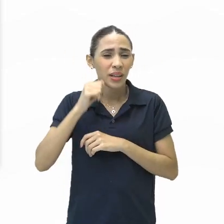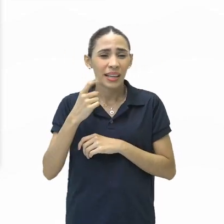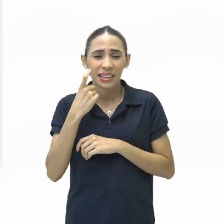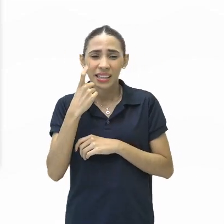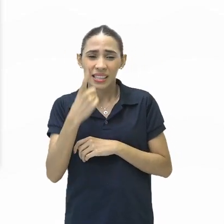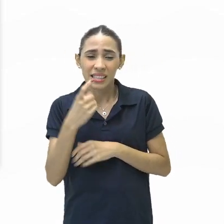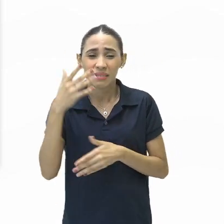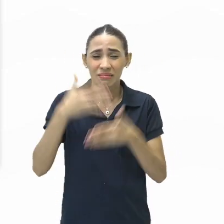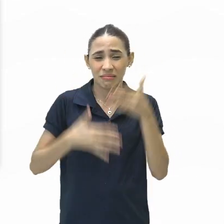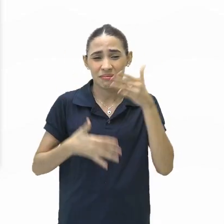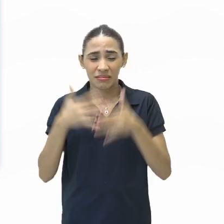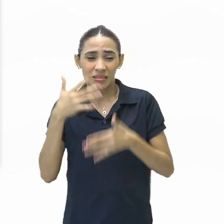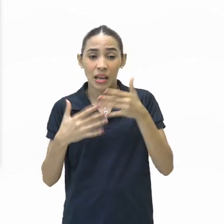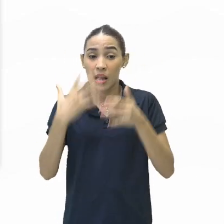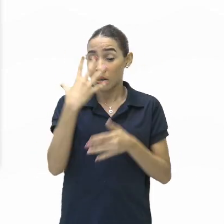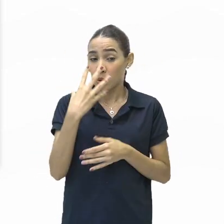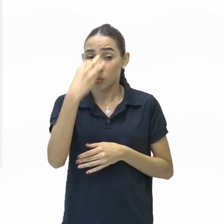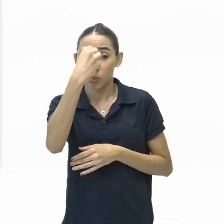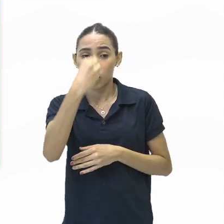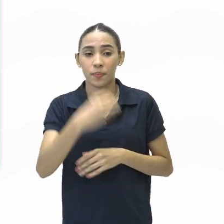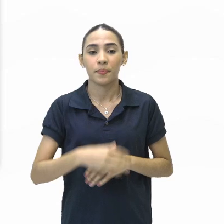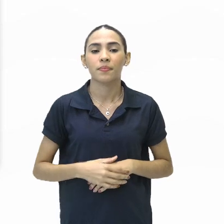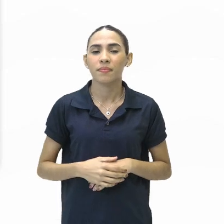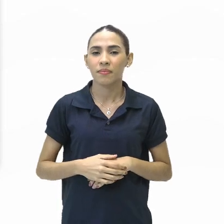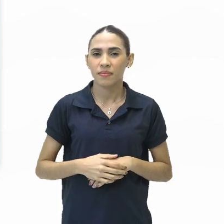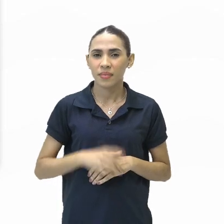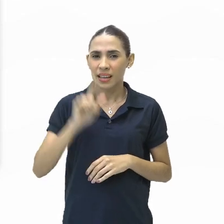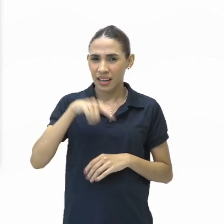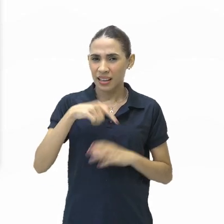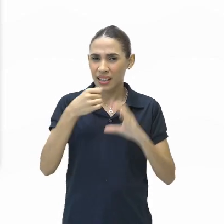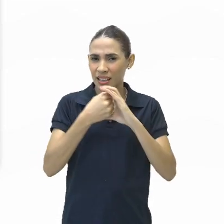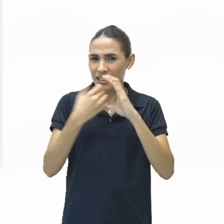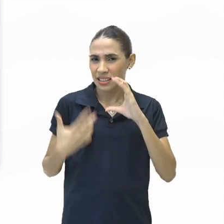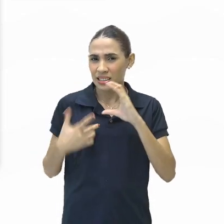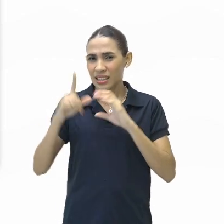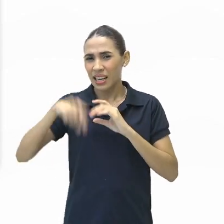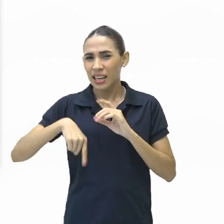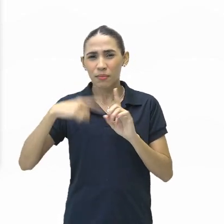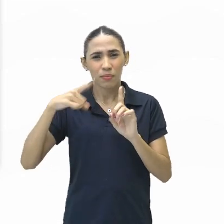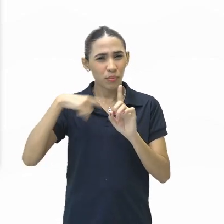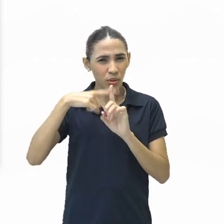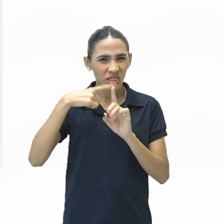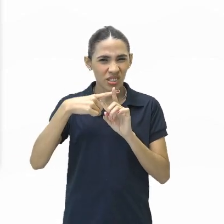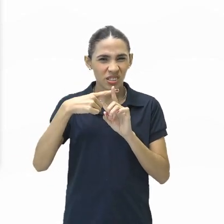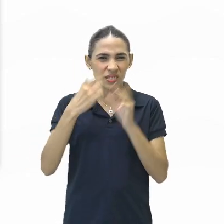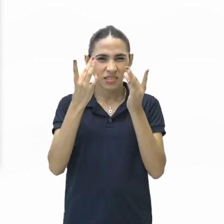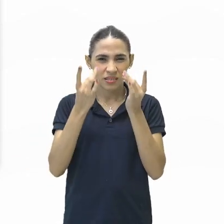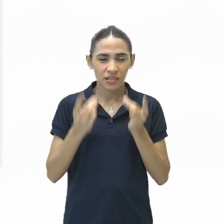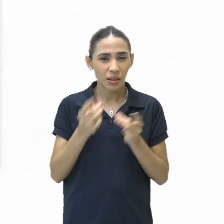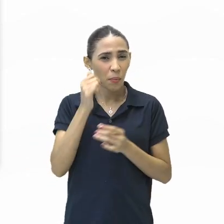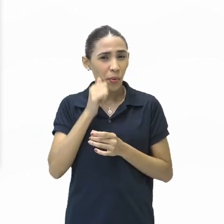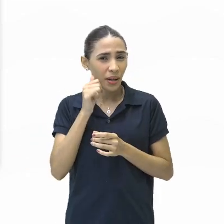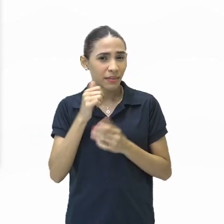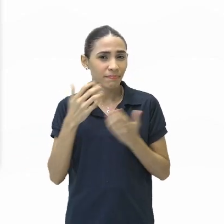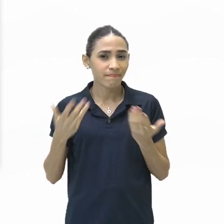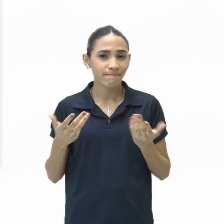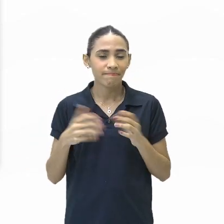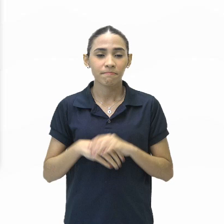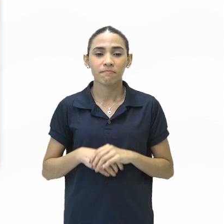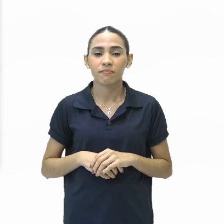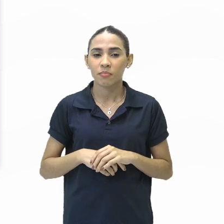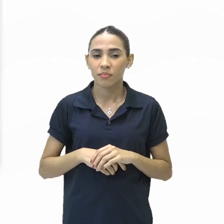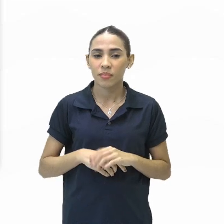interesseira, dissimulada, sedutora. Será que essas características são positivas na descrição dessa mulher?